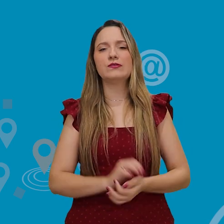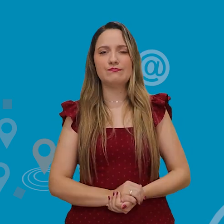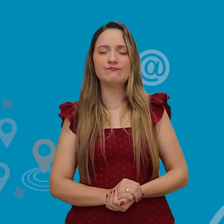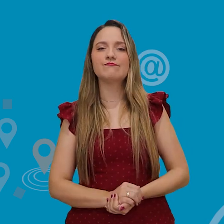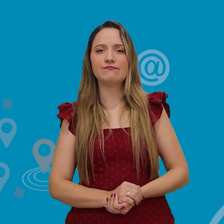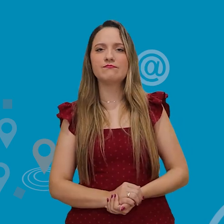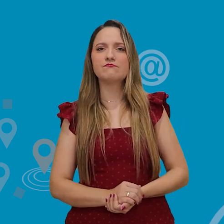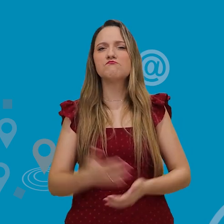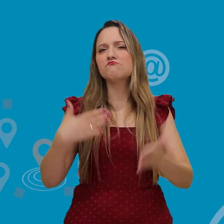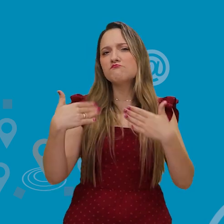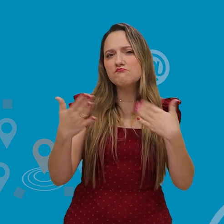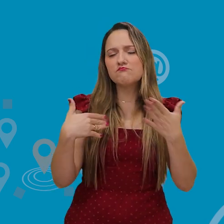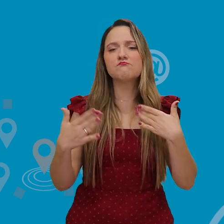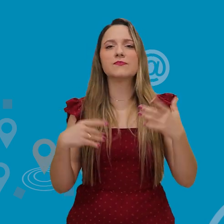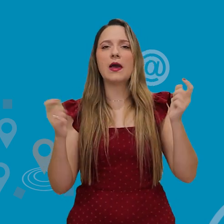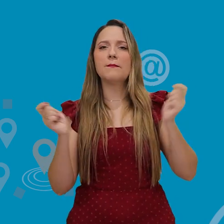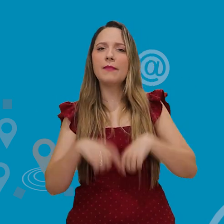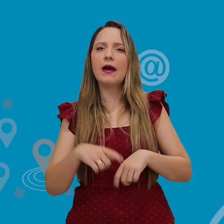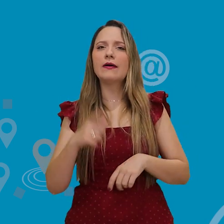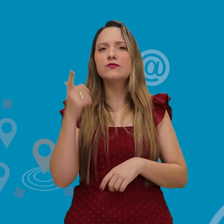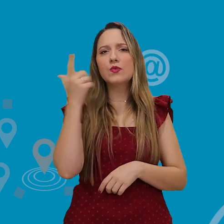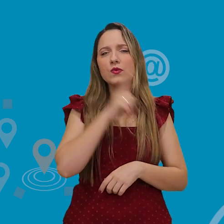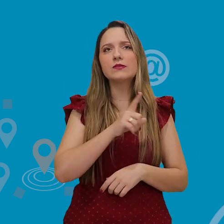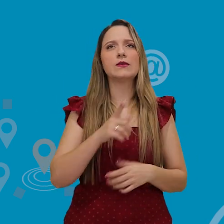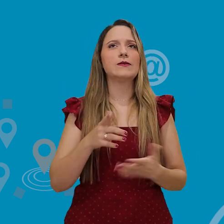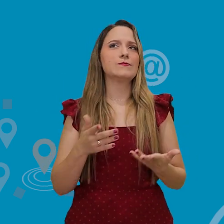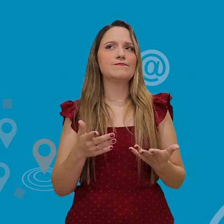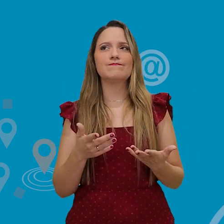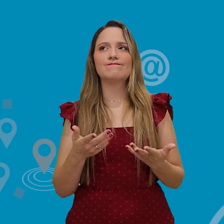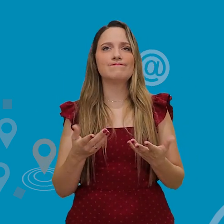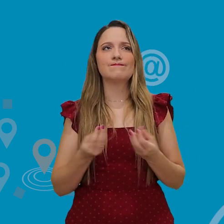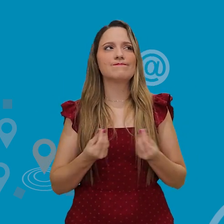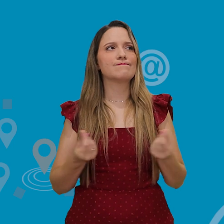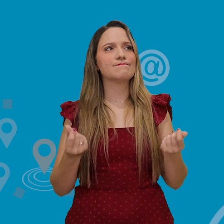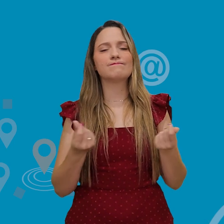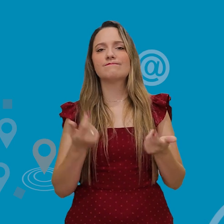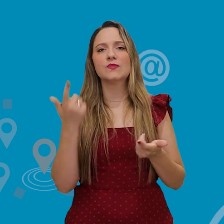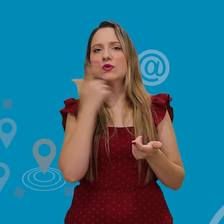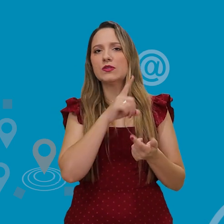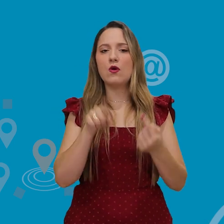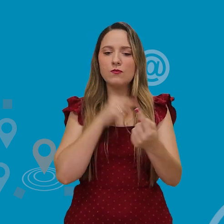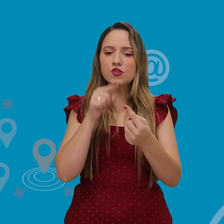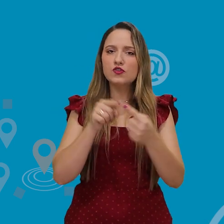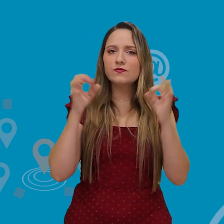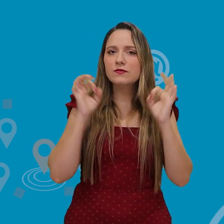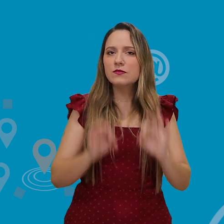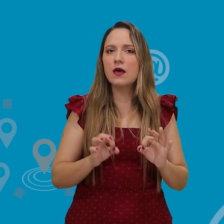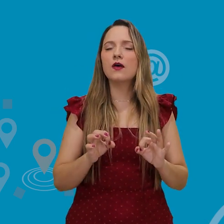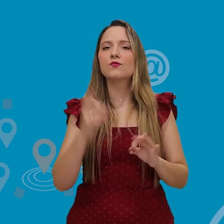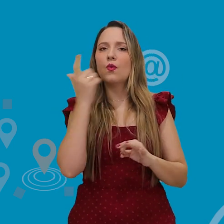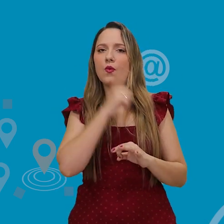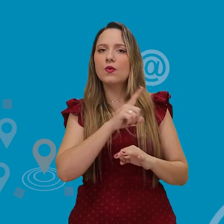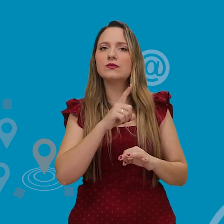a gente, com diálogo, a gente procura, de certa forma, chegar a um ponto onde a gente